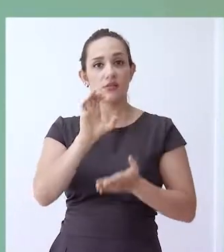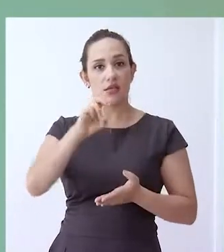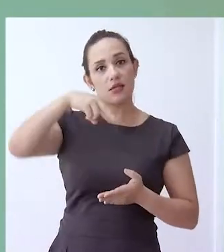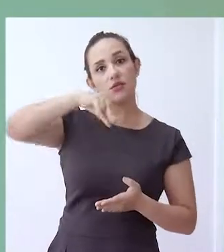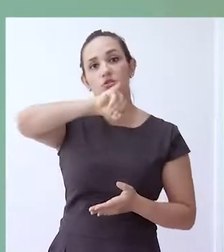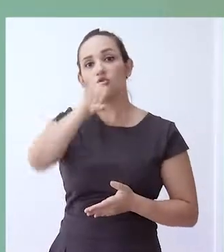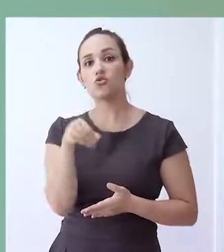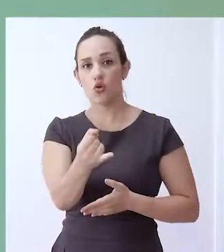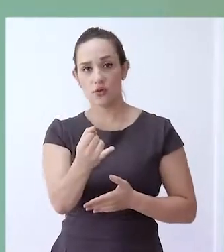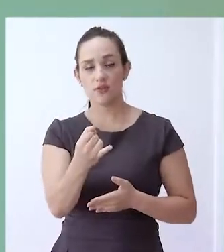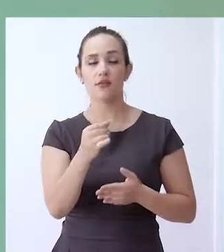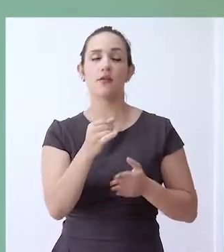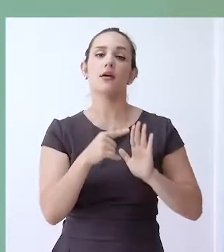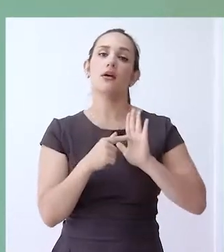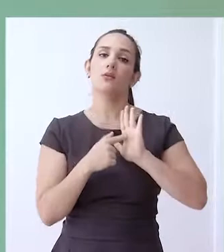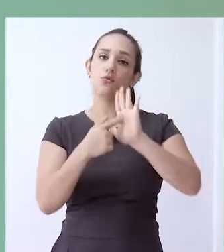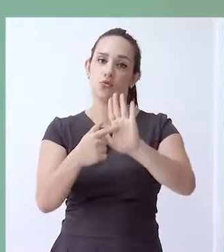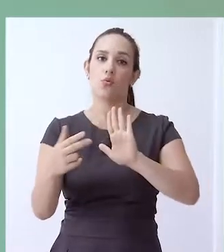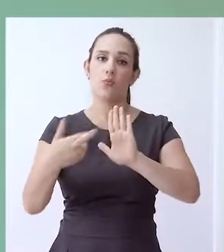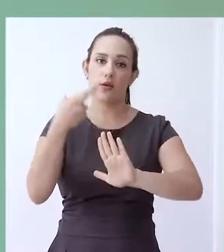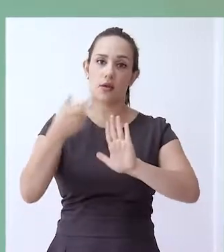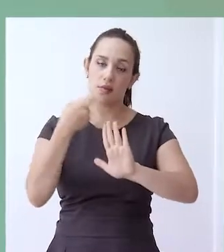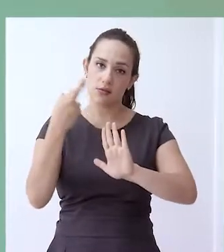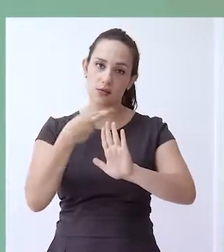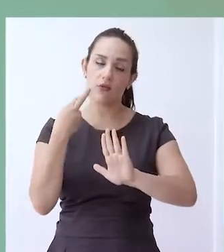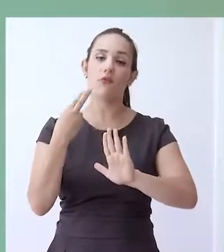baixou uma resolução determinando o